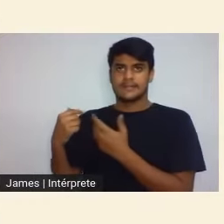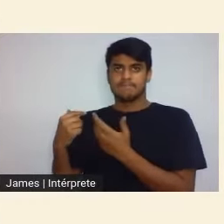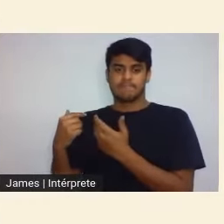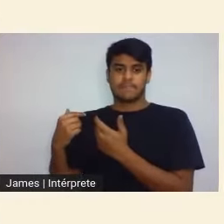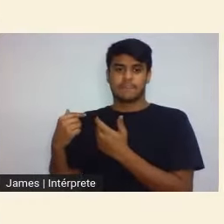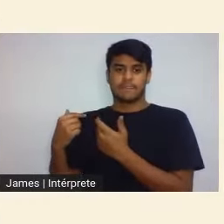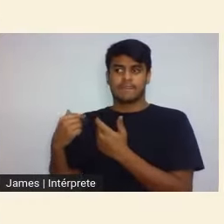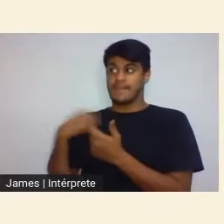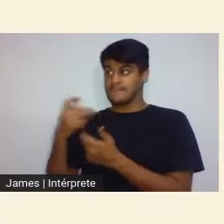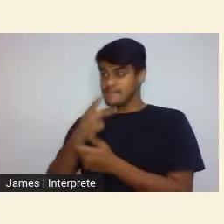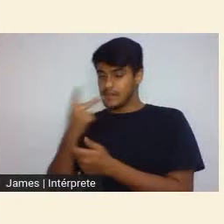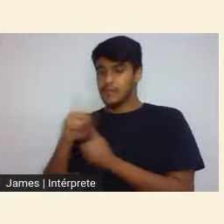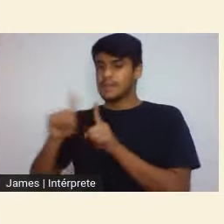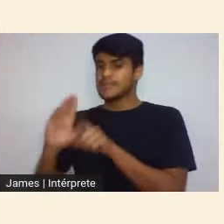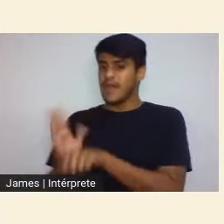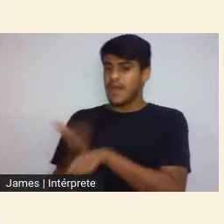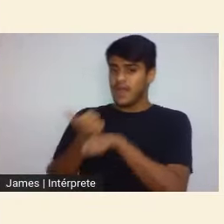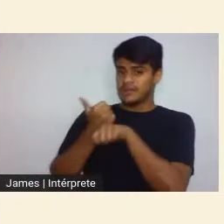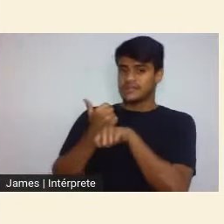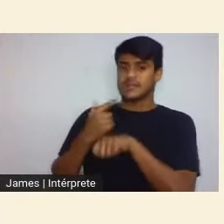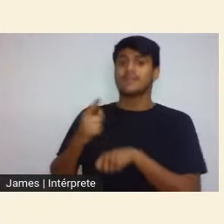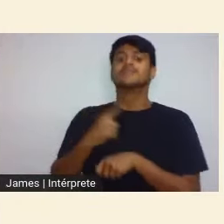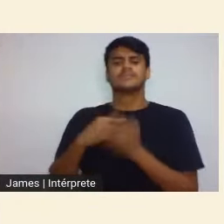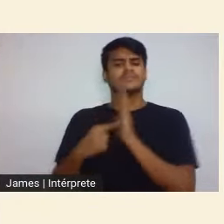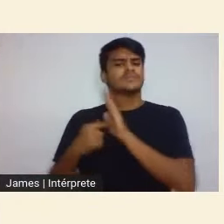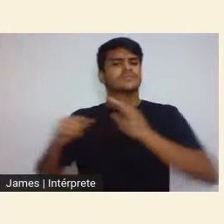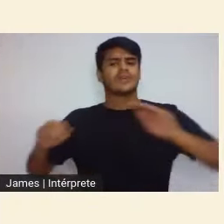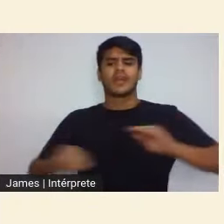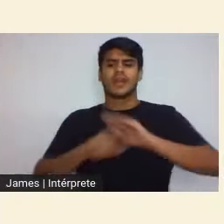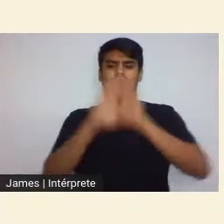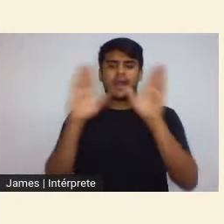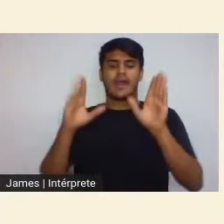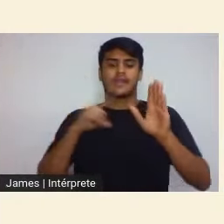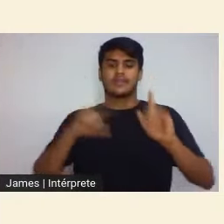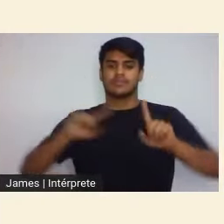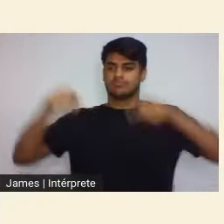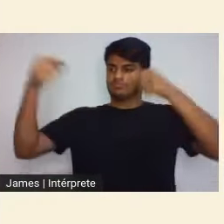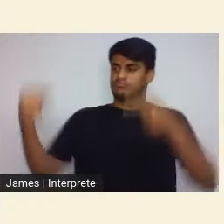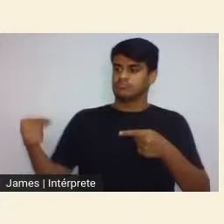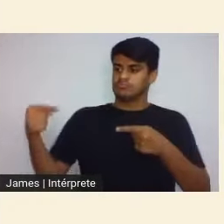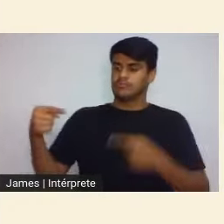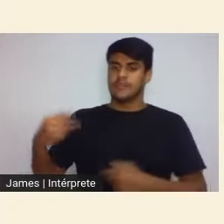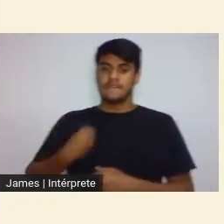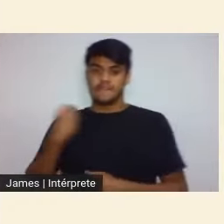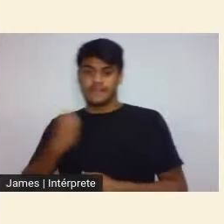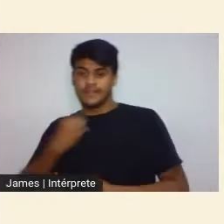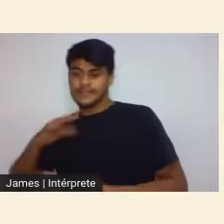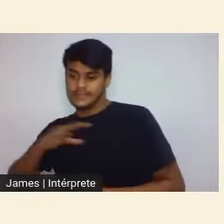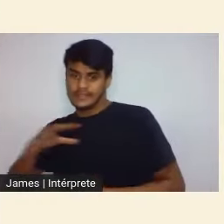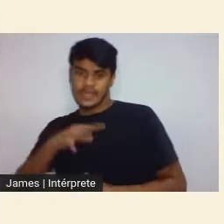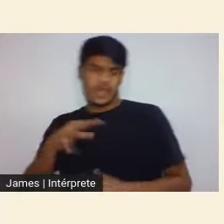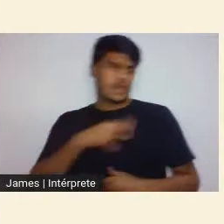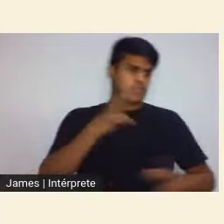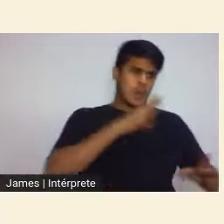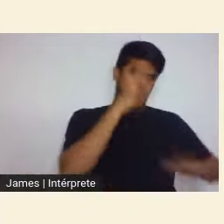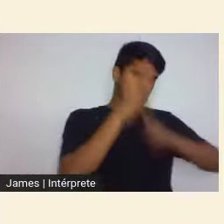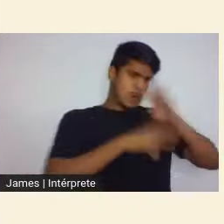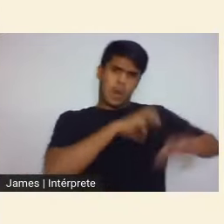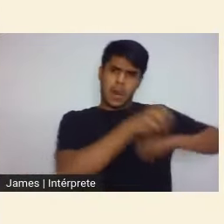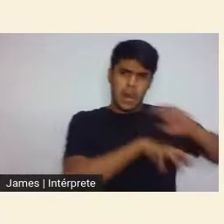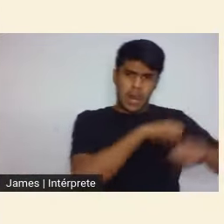nessa fala, mostraram muito bem disso, essa oposição entre civilização e barbárie, essa dualidade tem